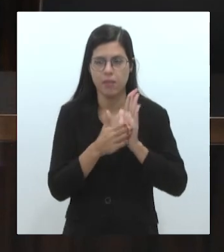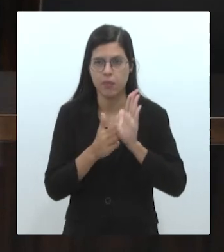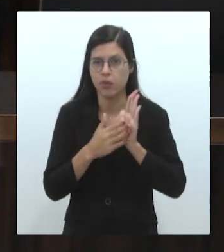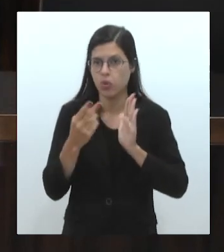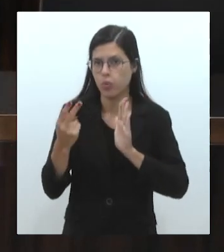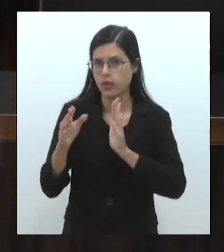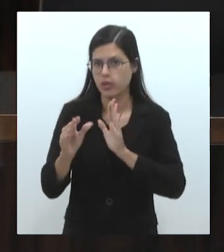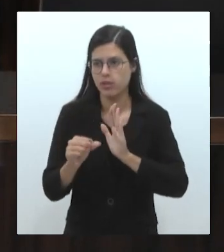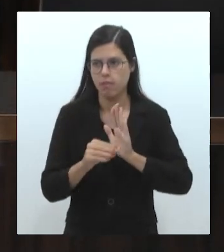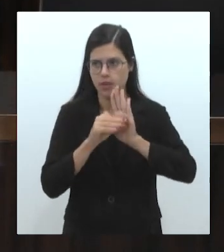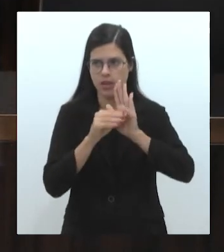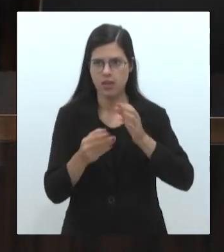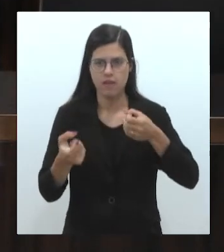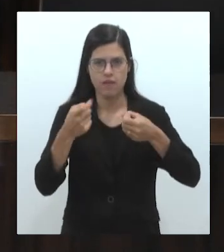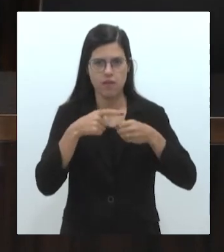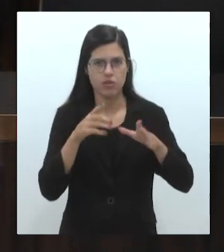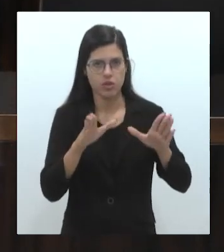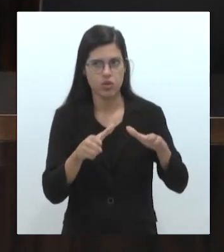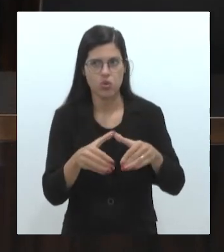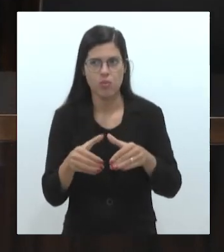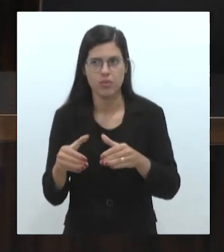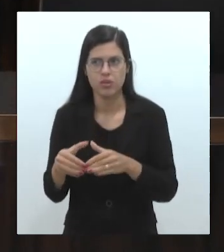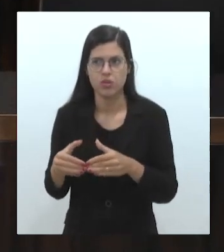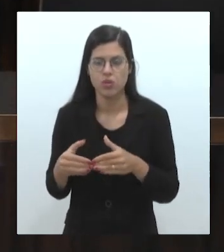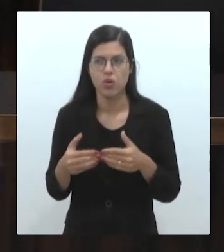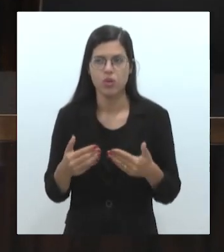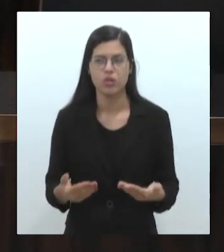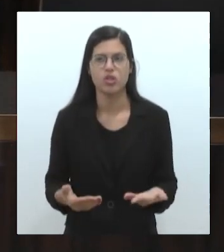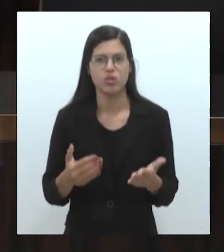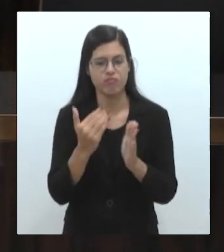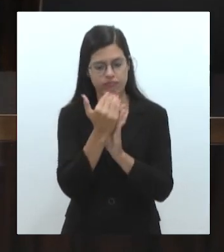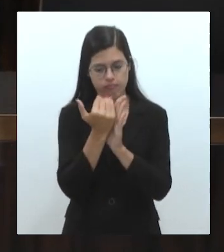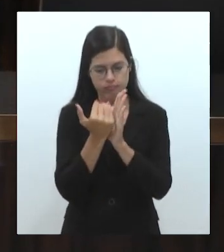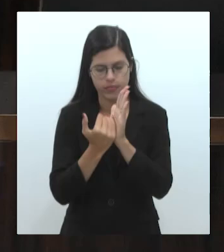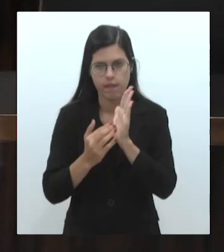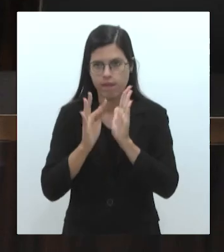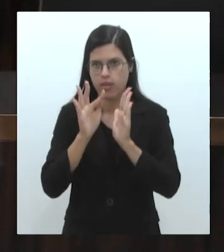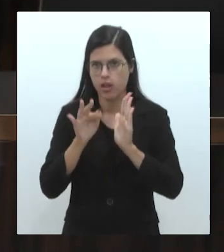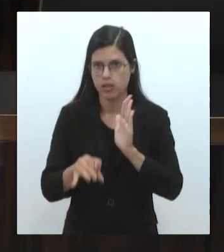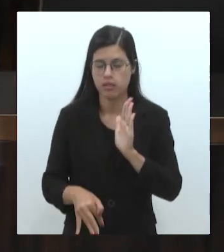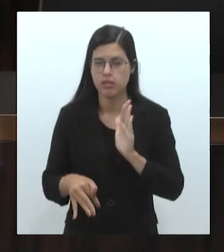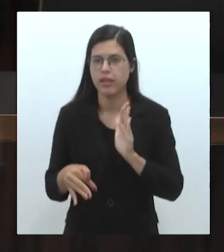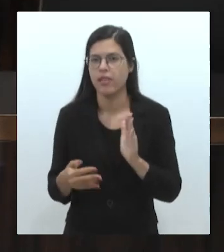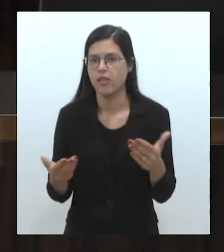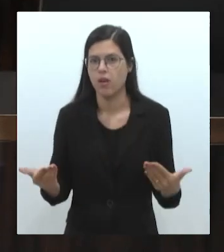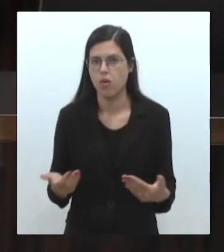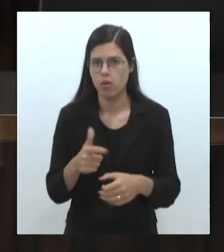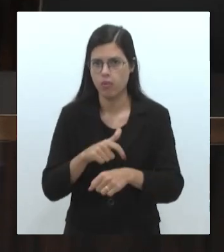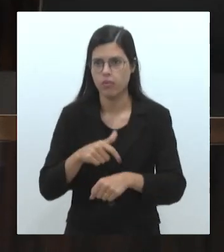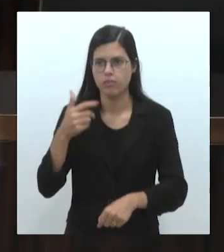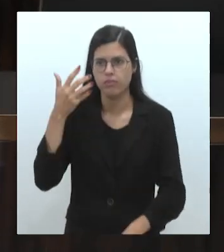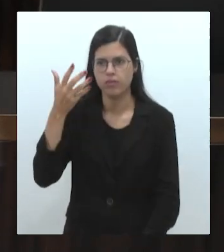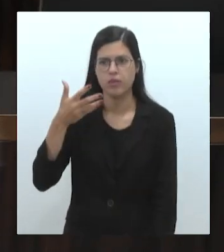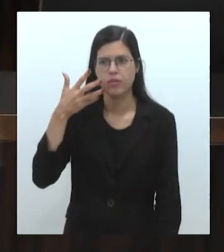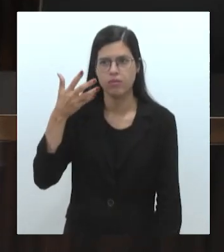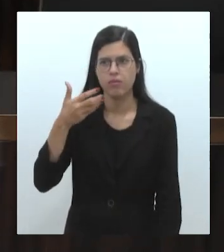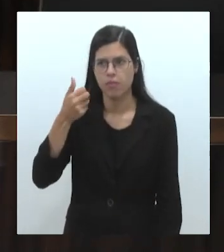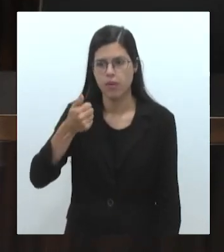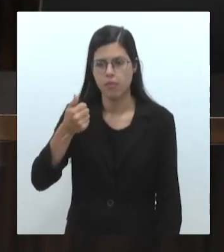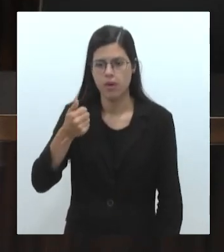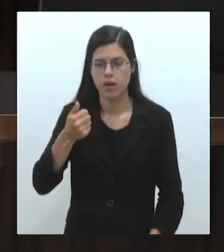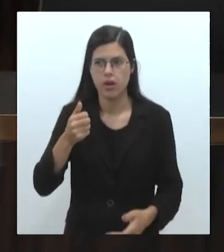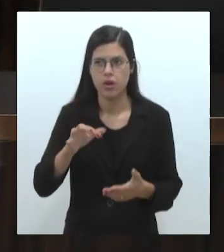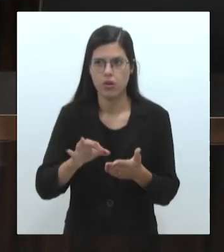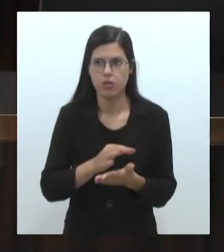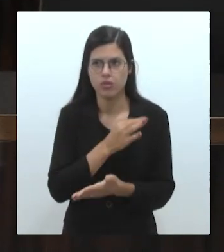2 emendas e retorna às comissões. Nada mais havendo a tratar na ordem do dia, passa seu expediente final com o primeiro orador